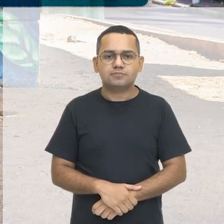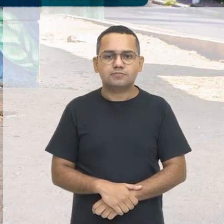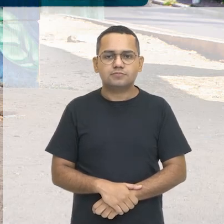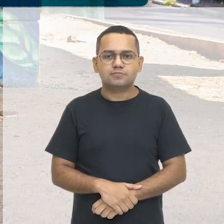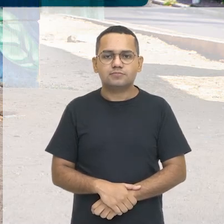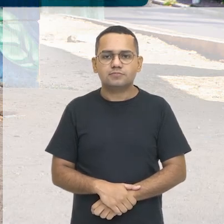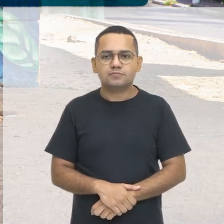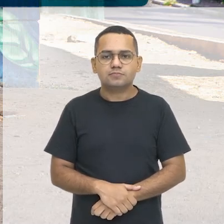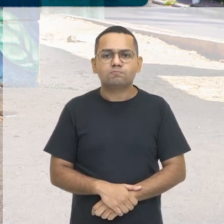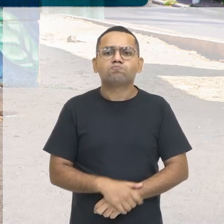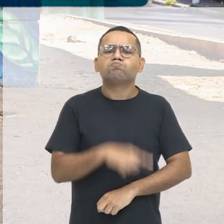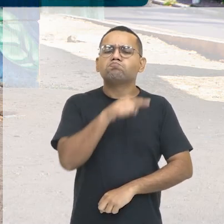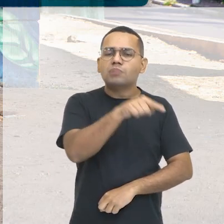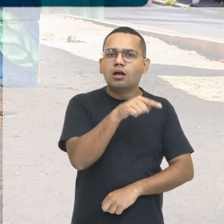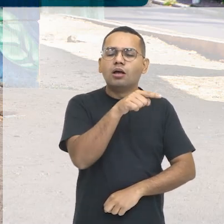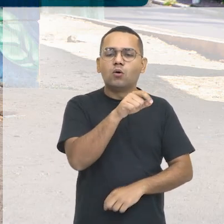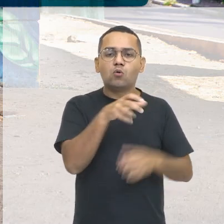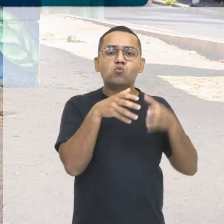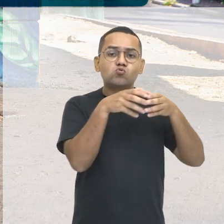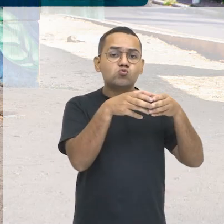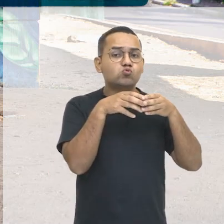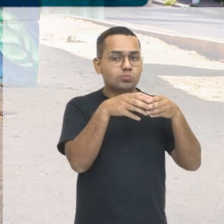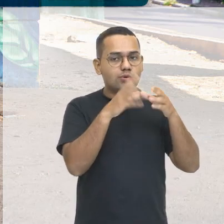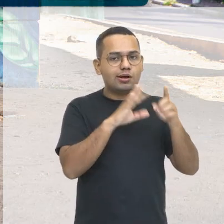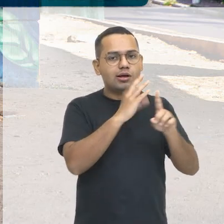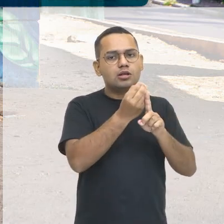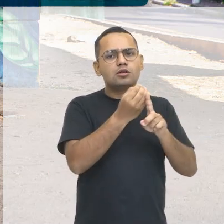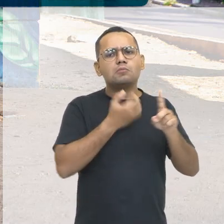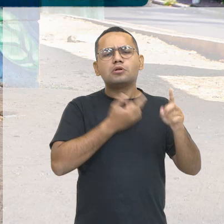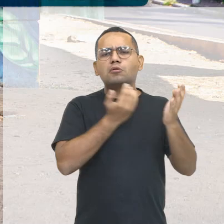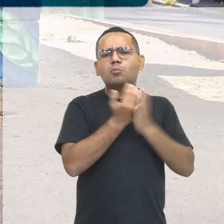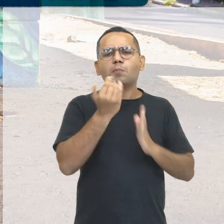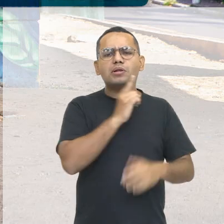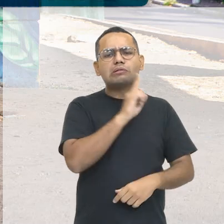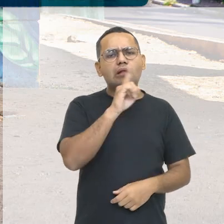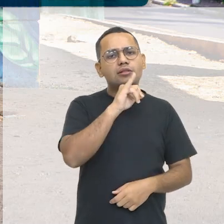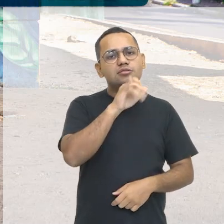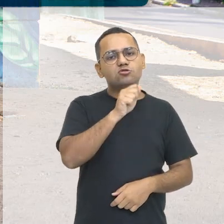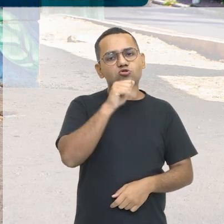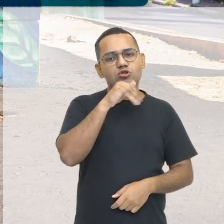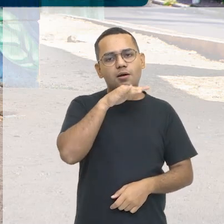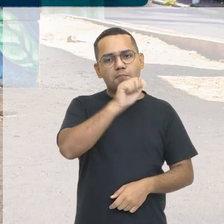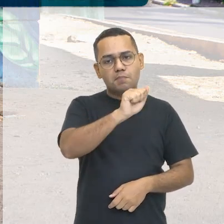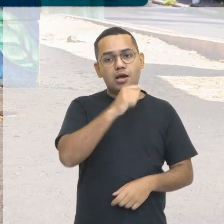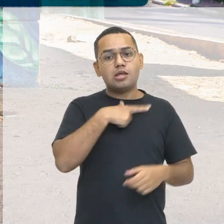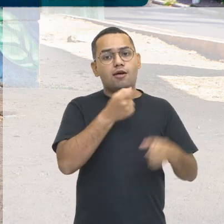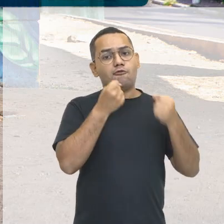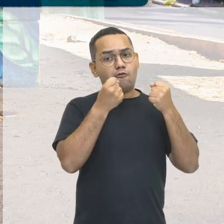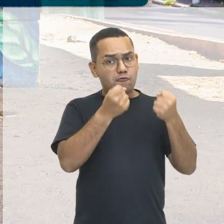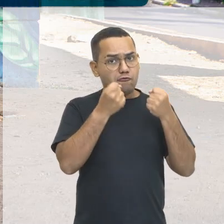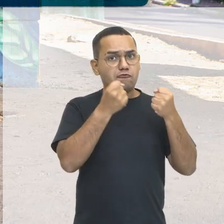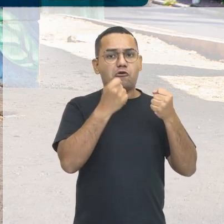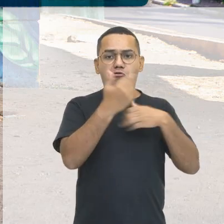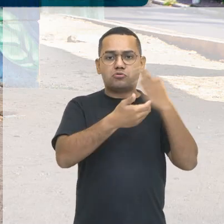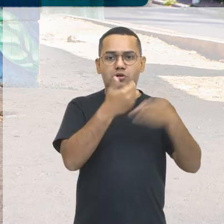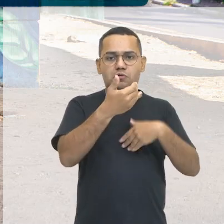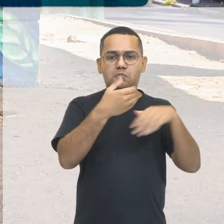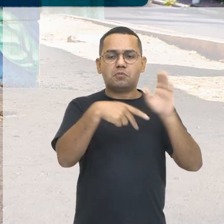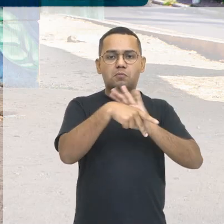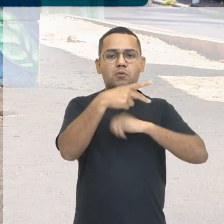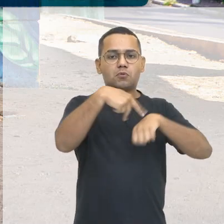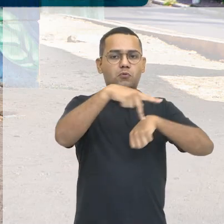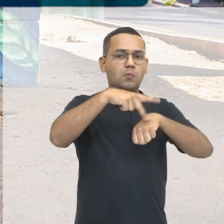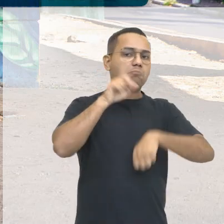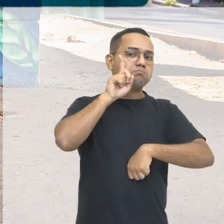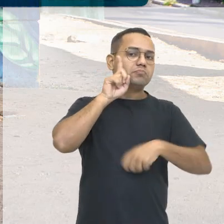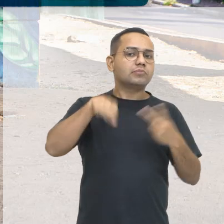seja, o hip hop, ele é um movimento artístico que começou na Jamaica, teve forte repercussão nos